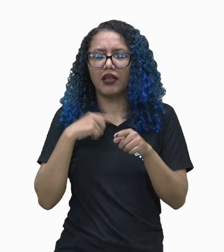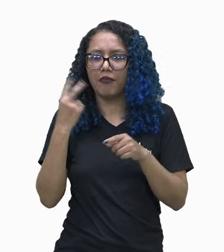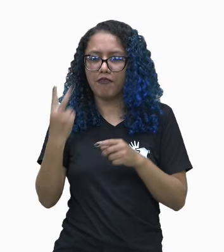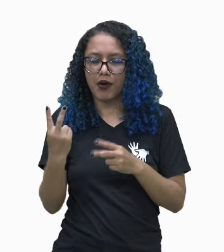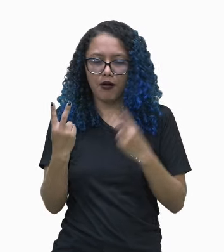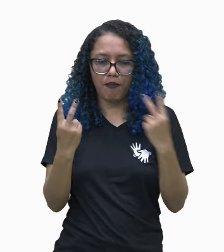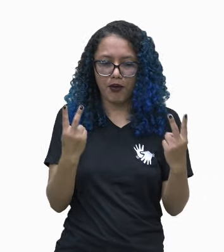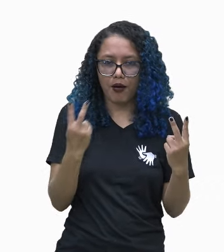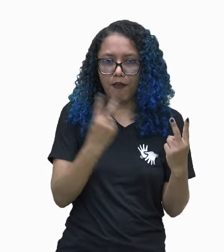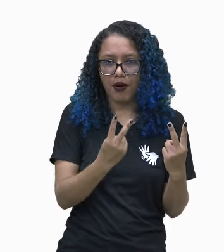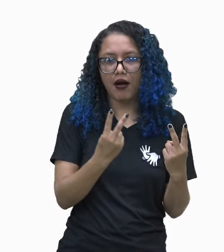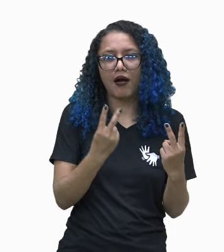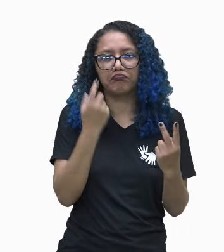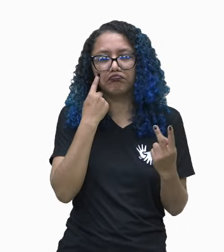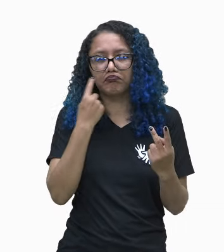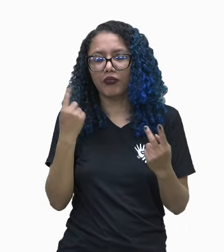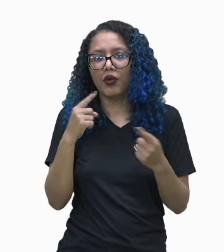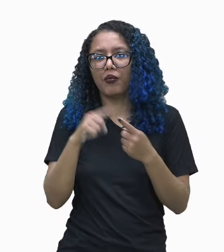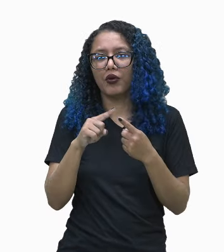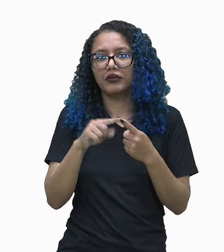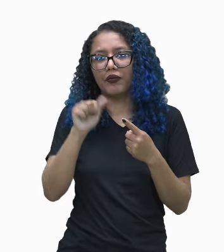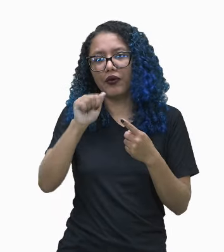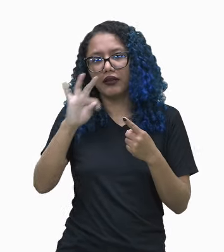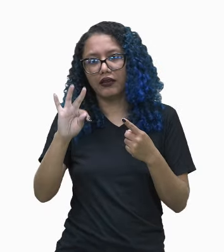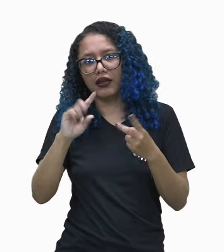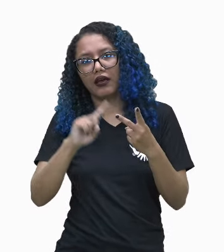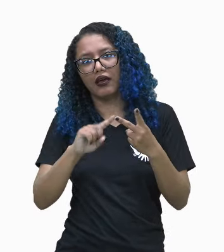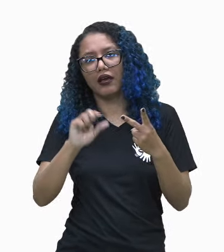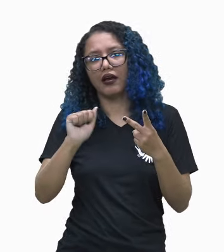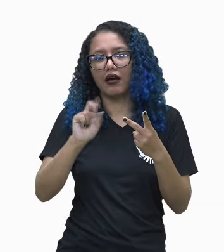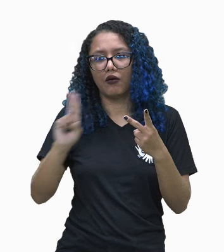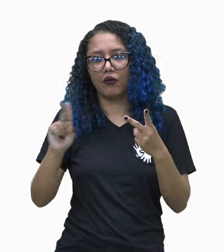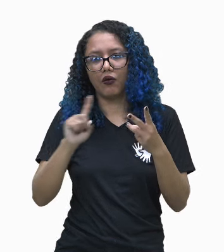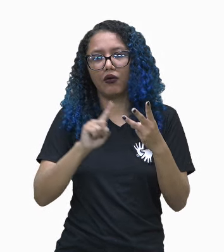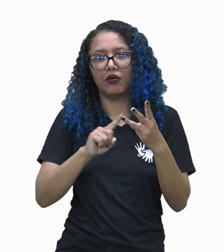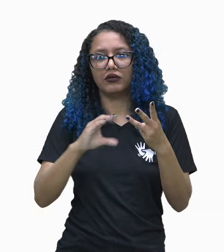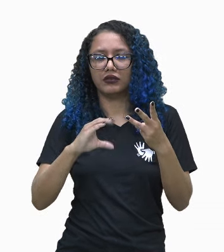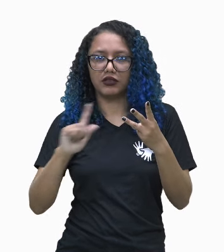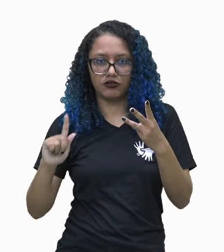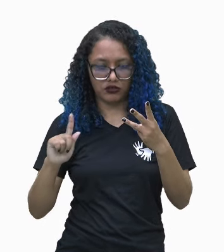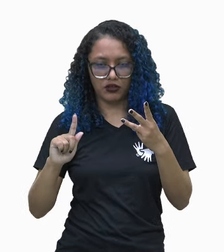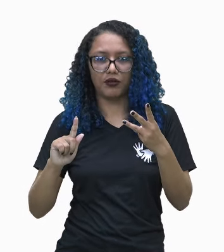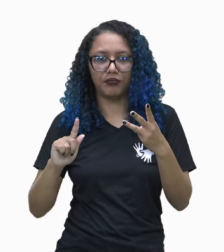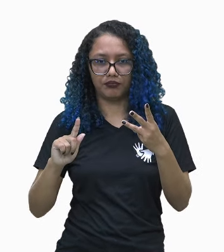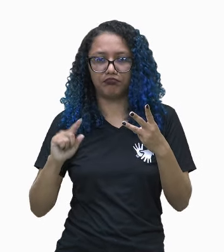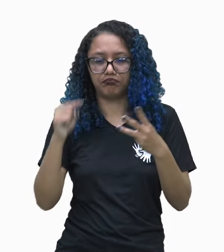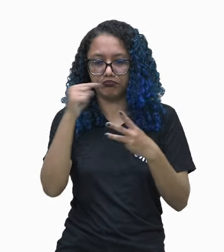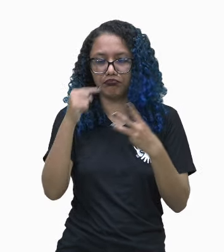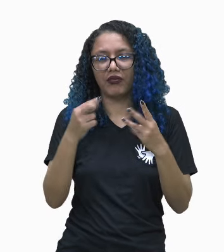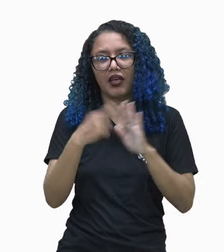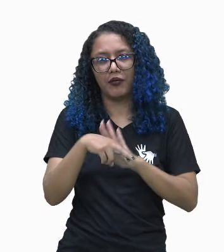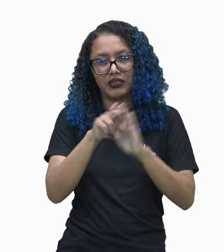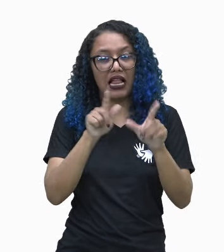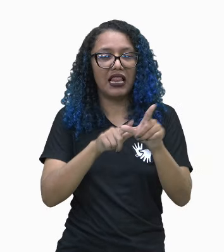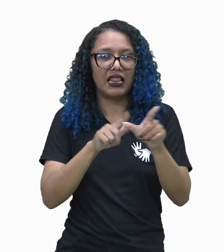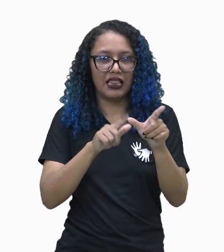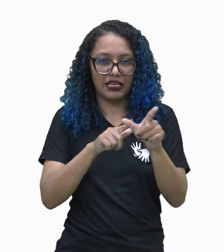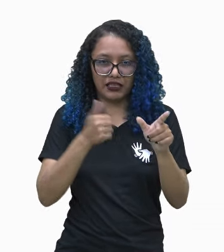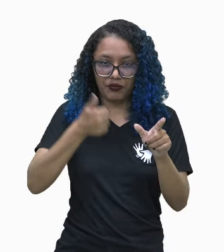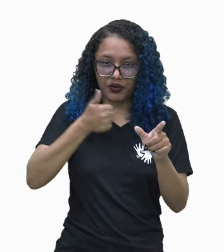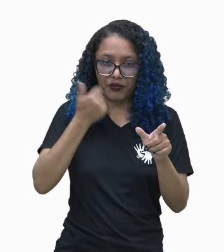específicos, adenina-timina ou adenina-uracila e também citosina-guanina, aí representados